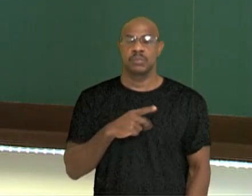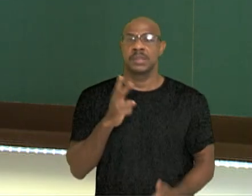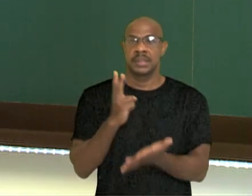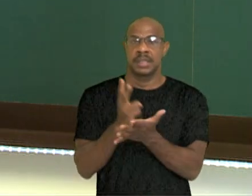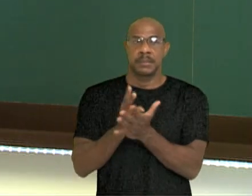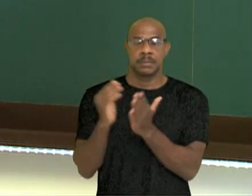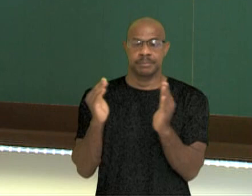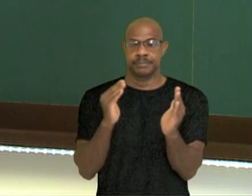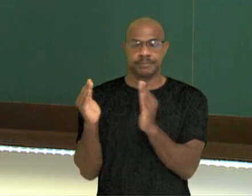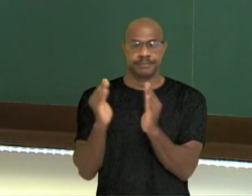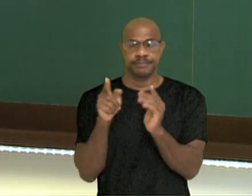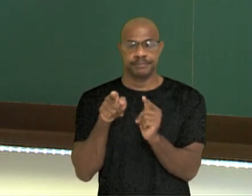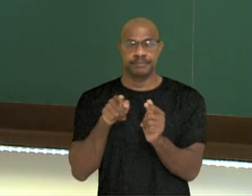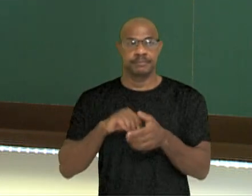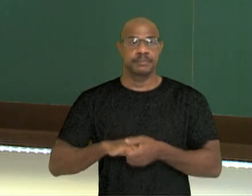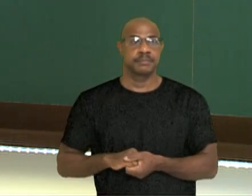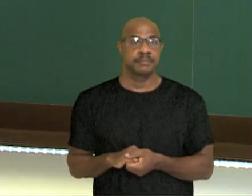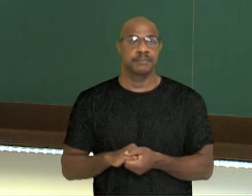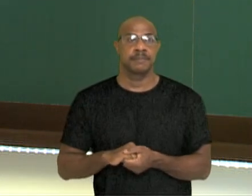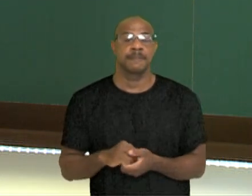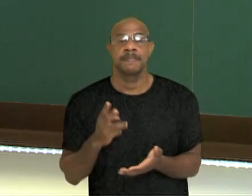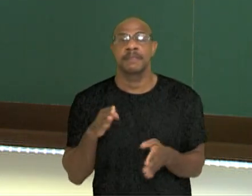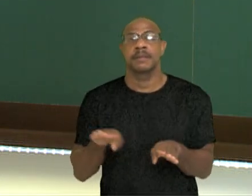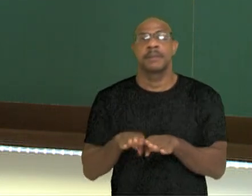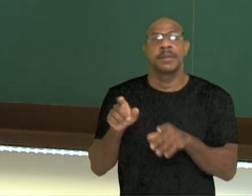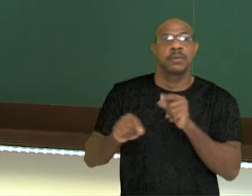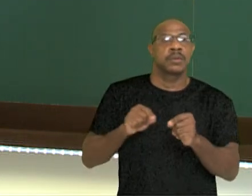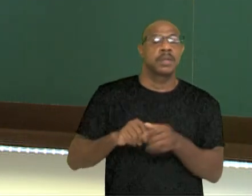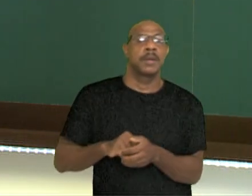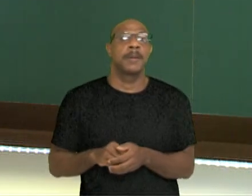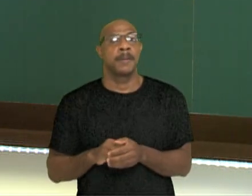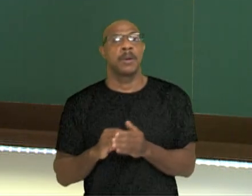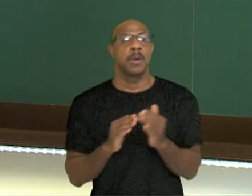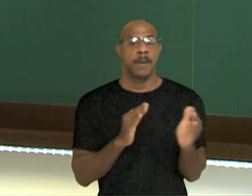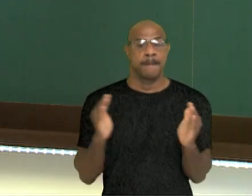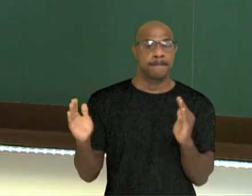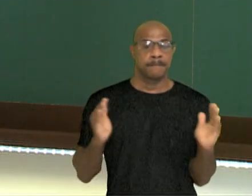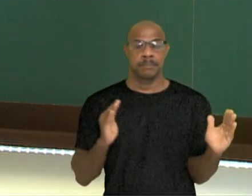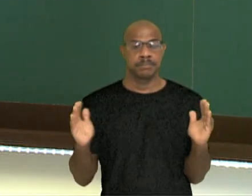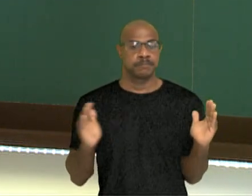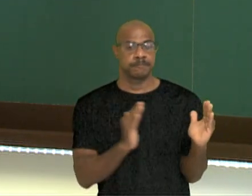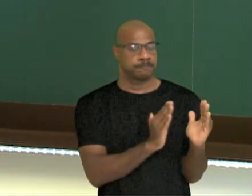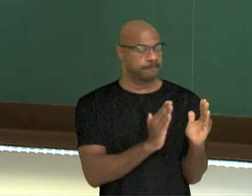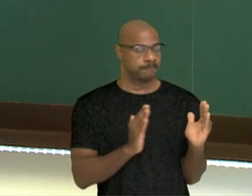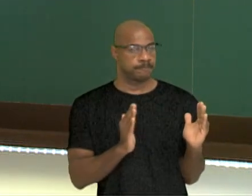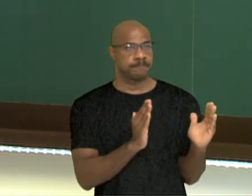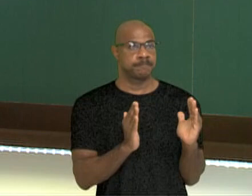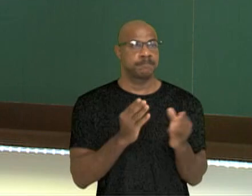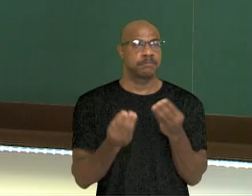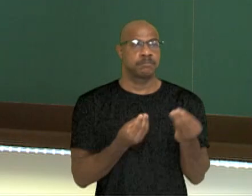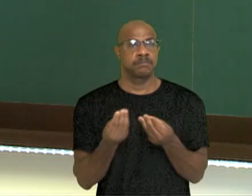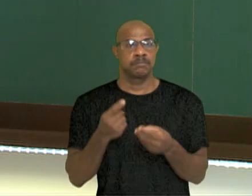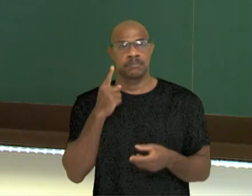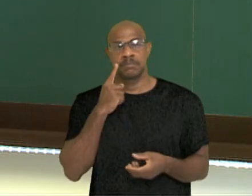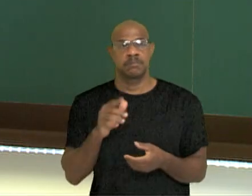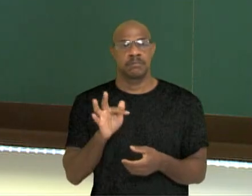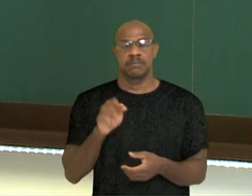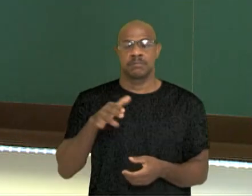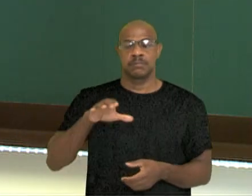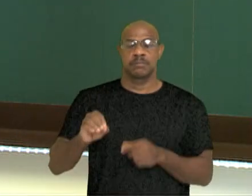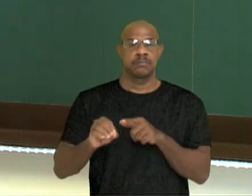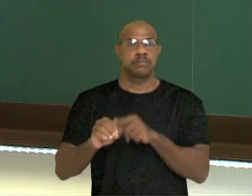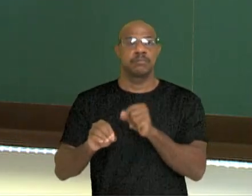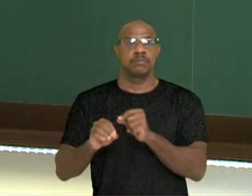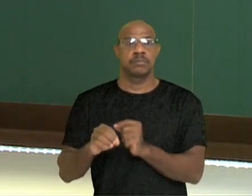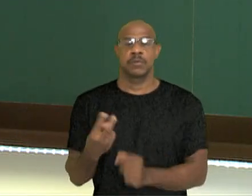1. Também a gente representa o período da função. E nesse caso, né, o período da função que eu representei para vocês